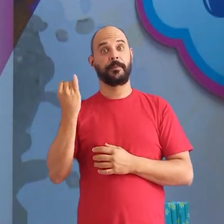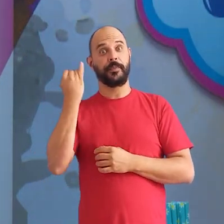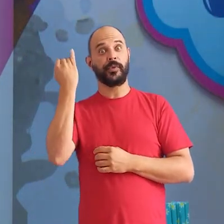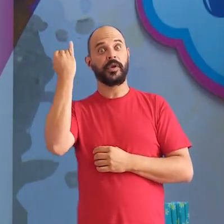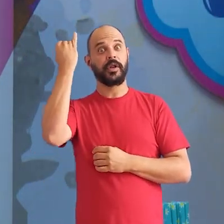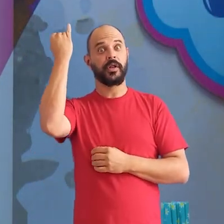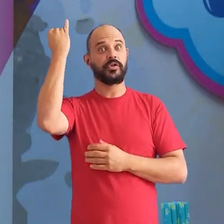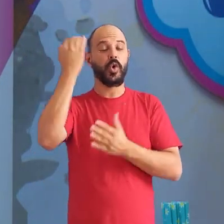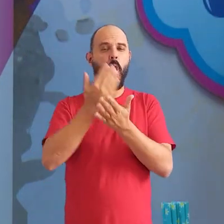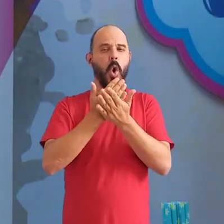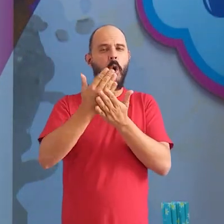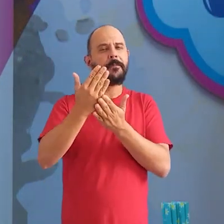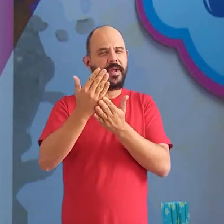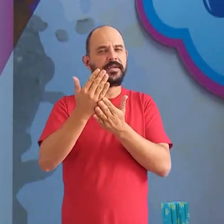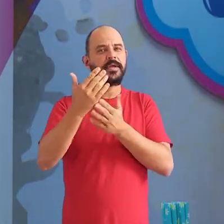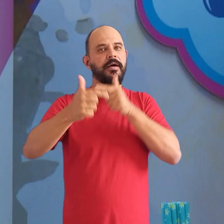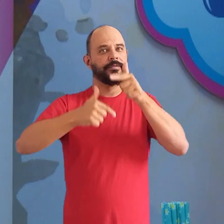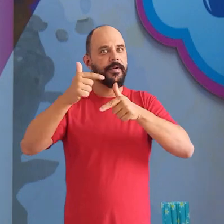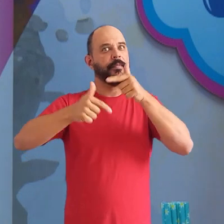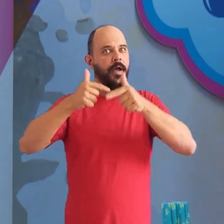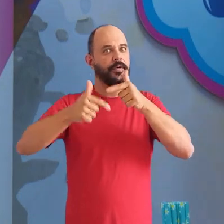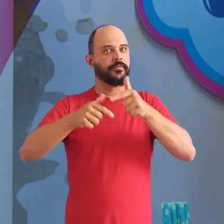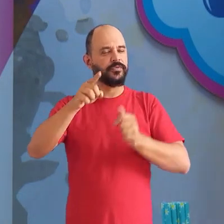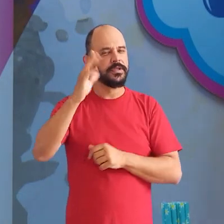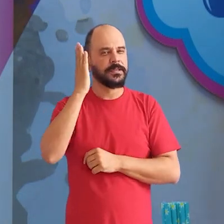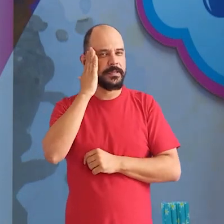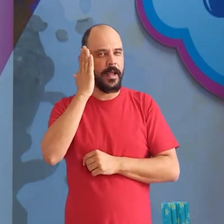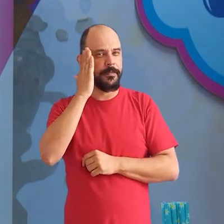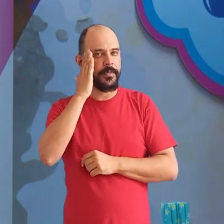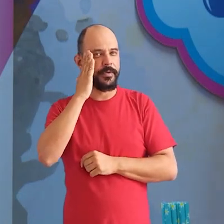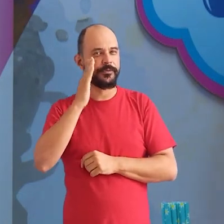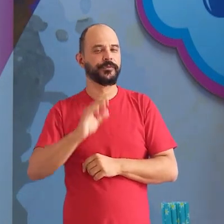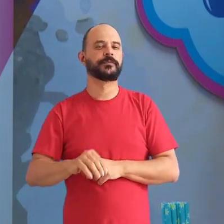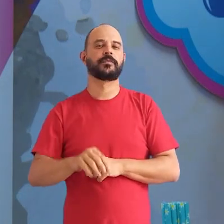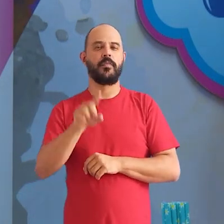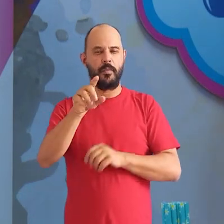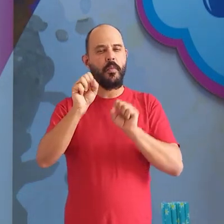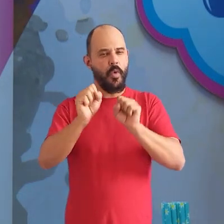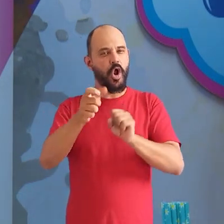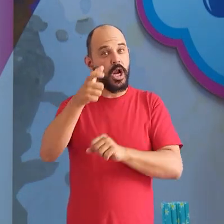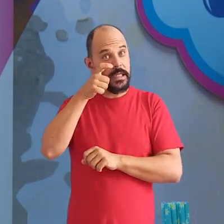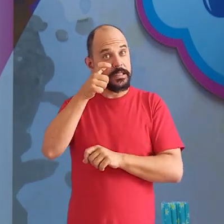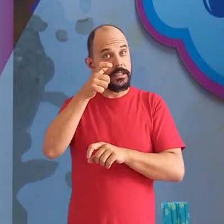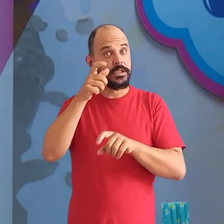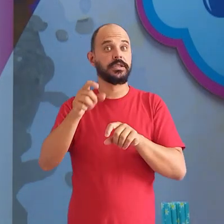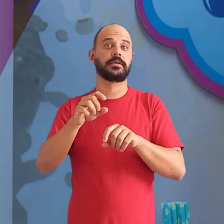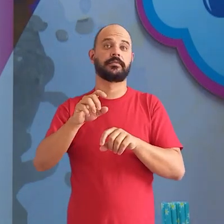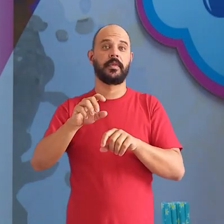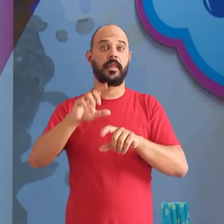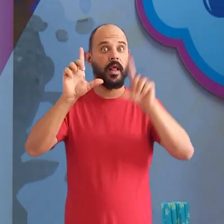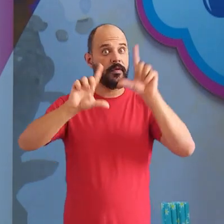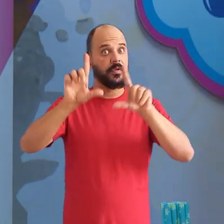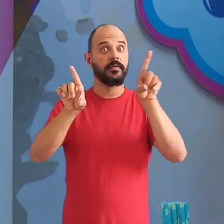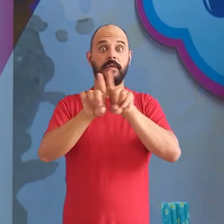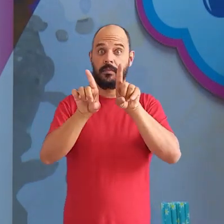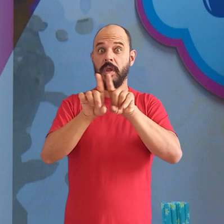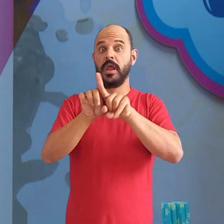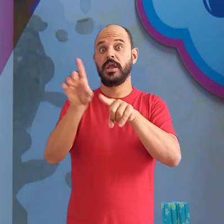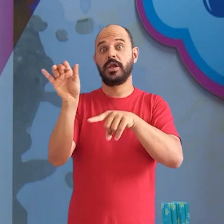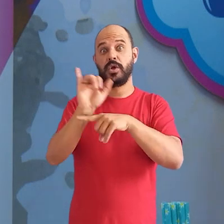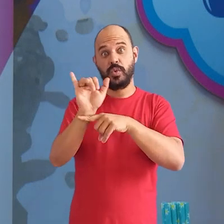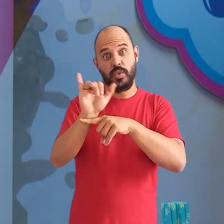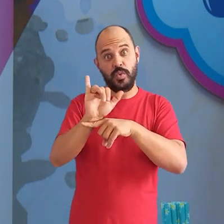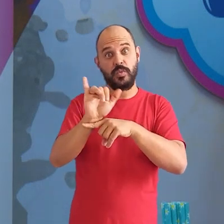O importante é começar as nossas atividades. Você já sabe, pode ficar com a gente pela TV e também pelo nosso canal no